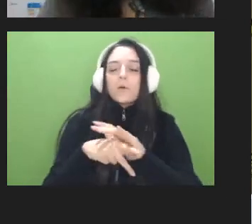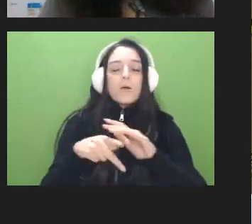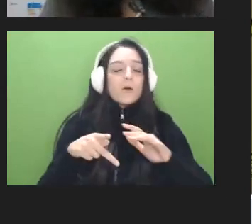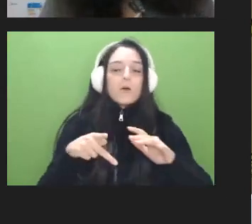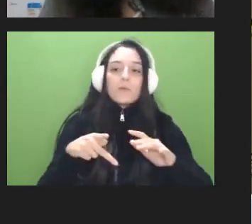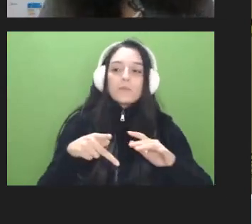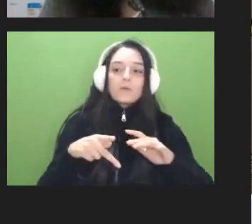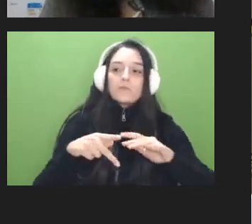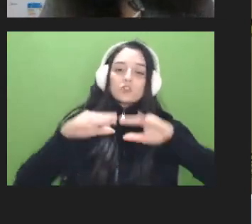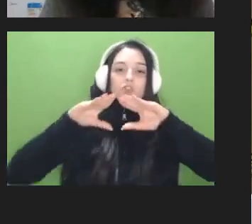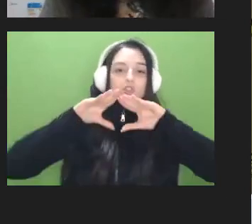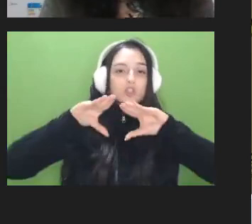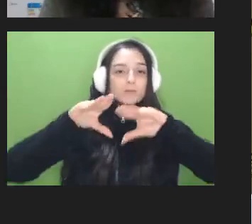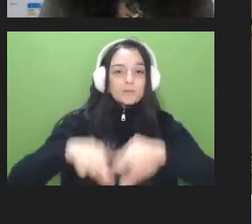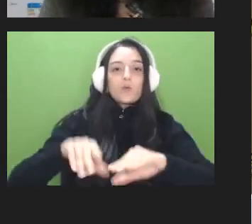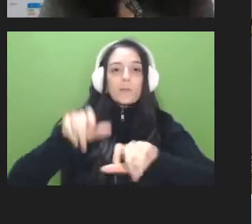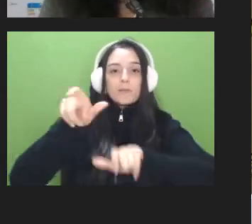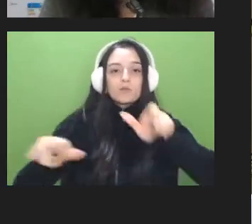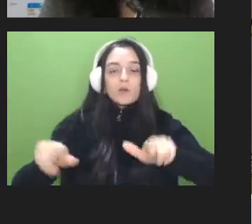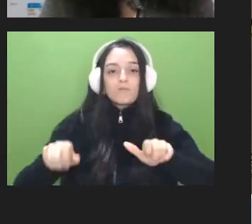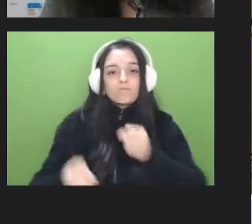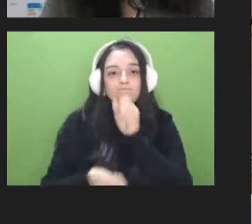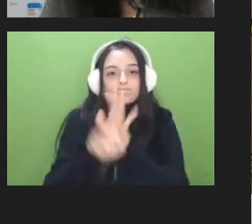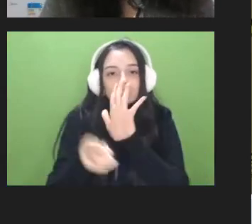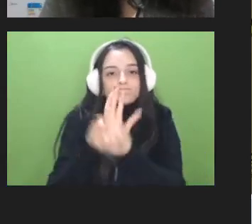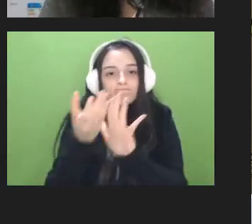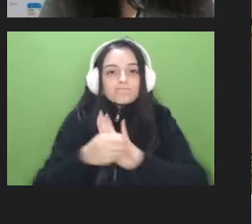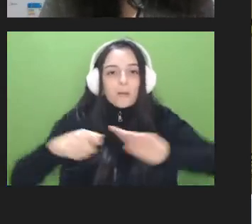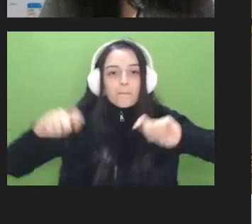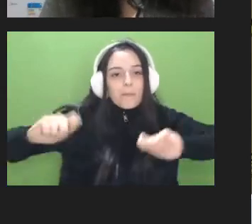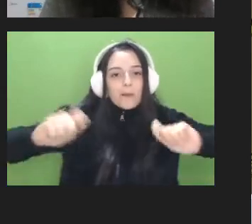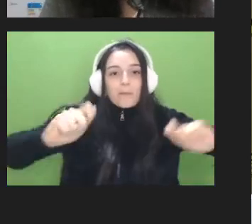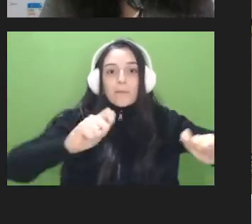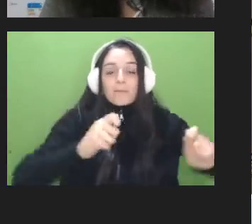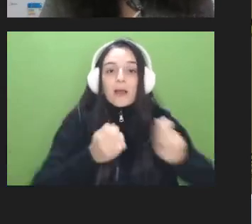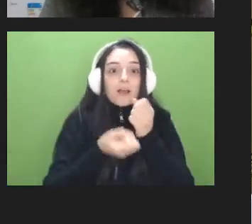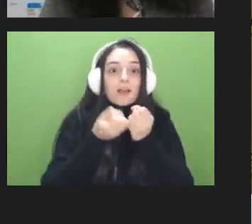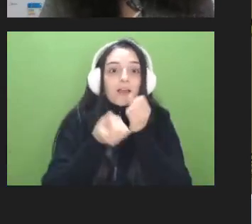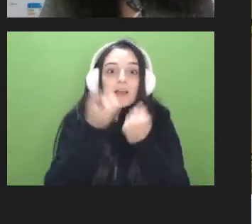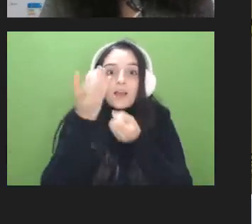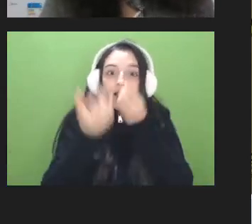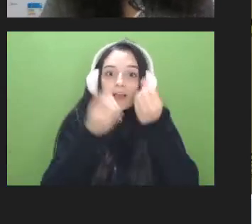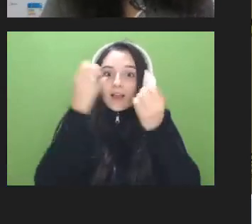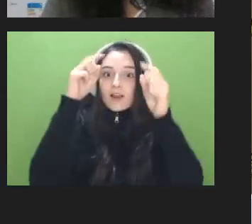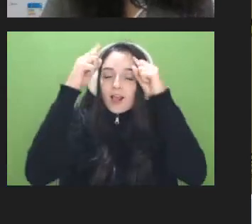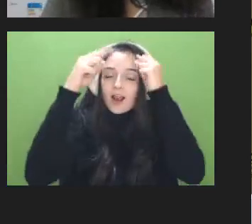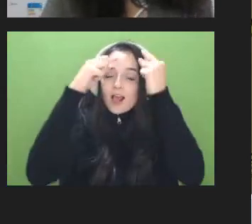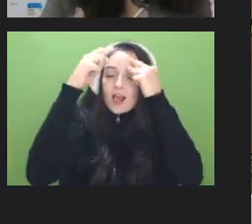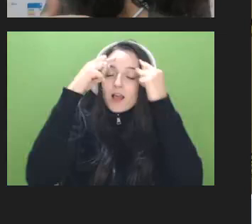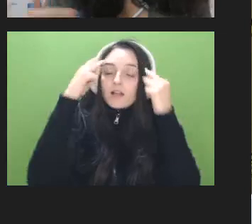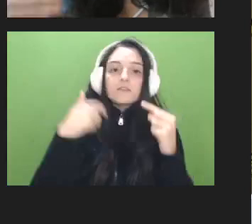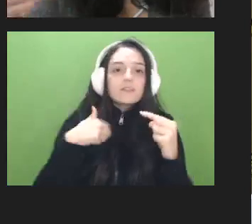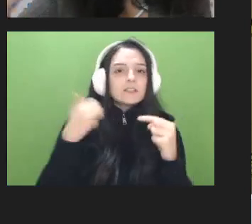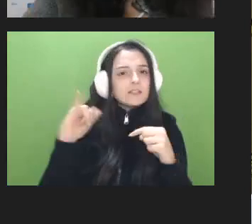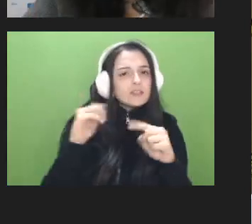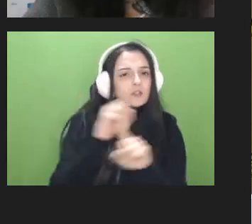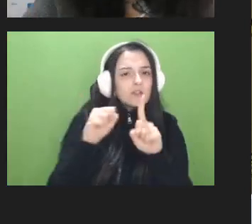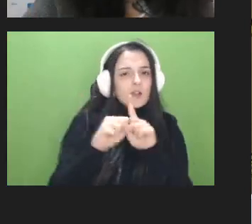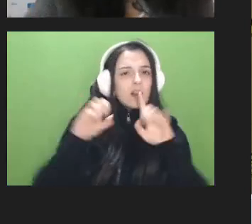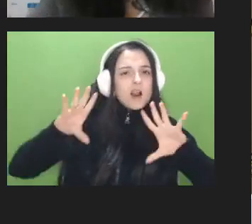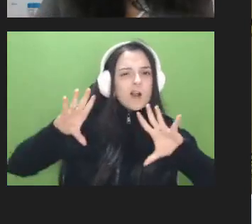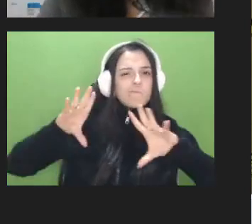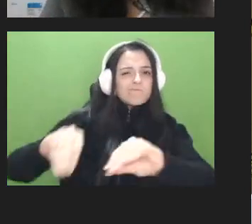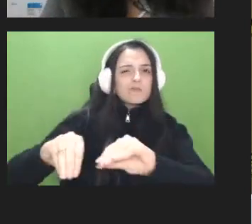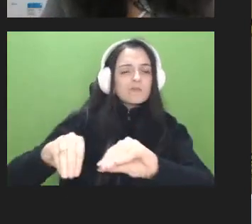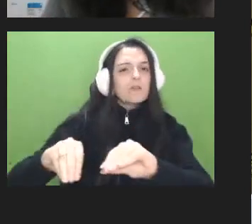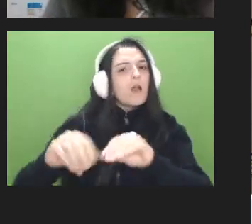sujeito de produzir, de criar, de imaginar, então preciso entender também quais experiências que vão ampliar essa capacidade